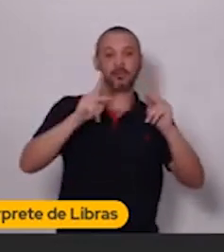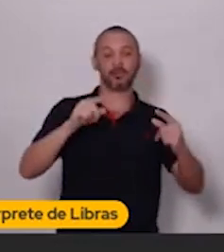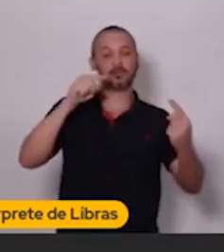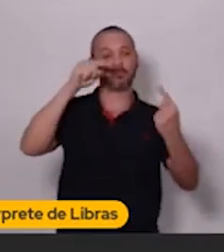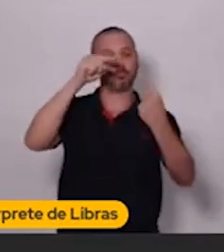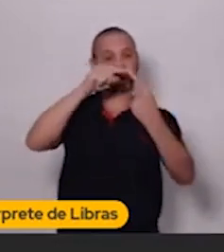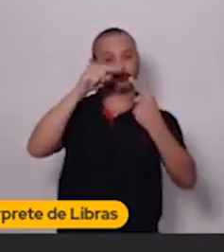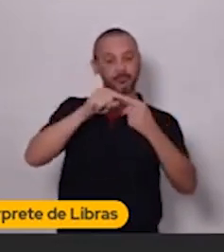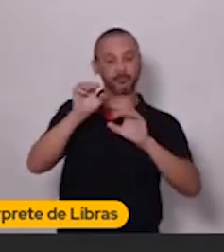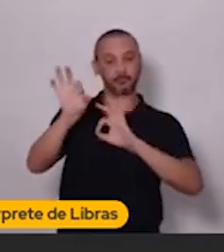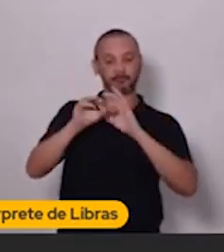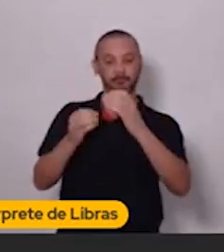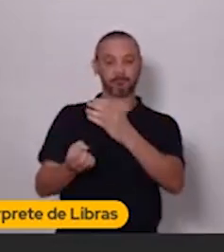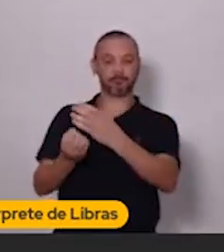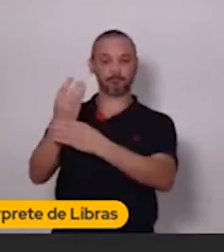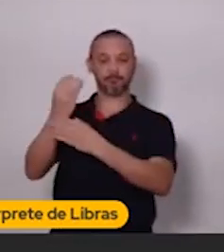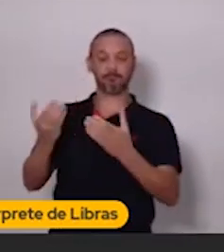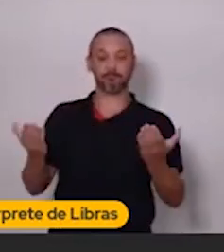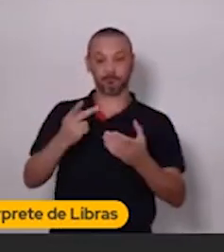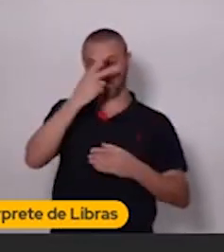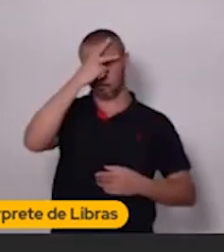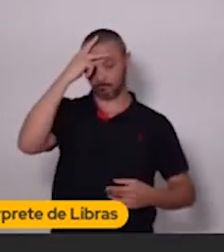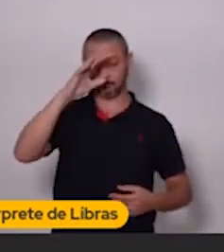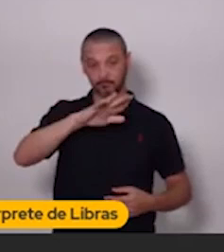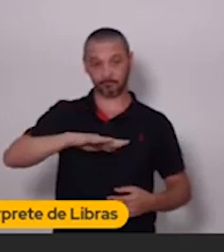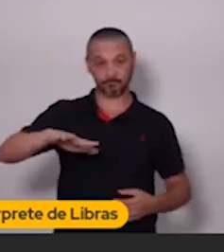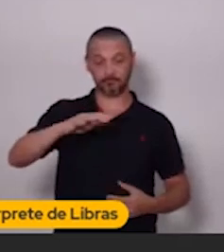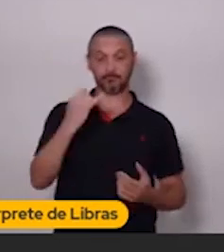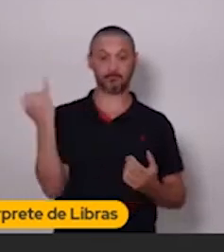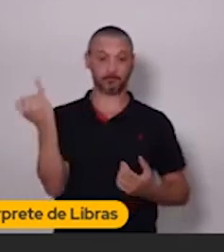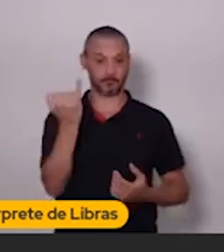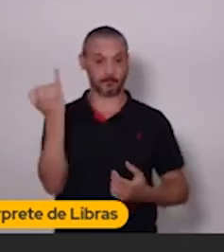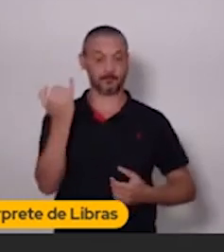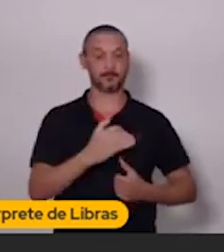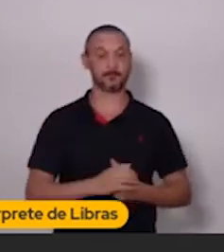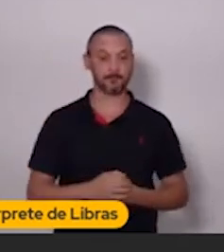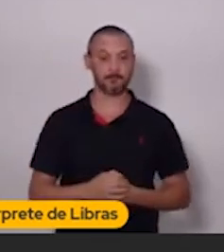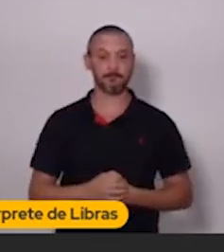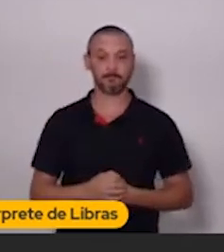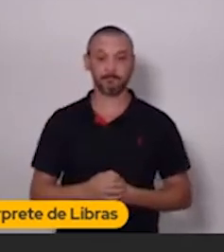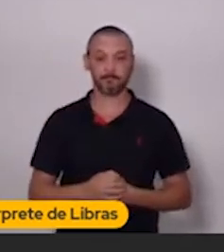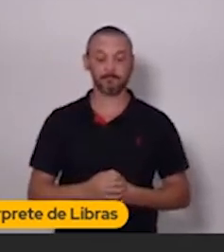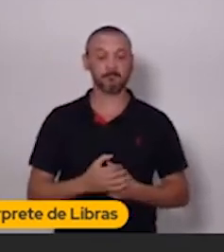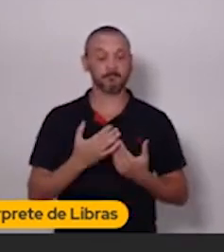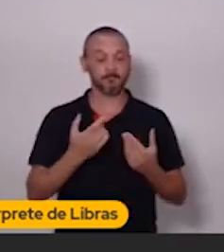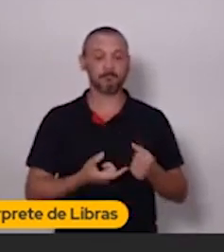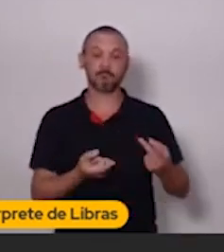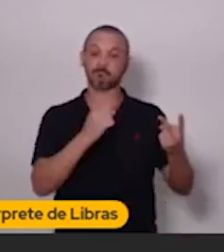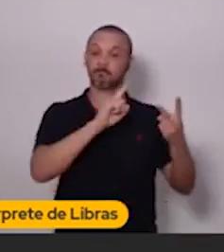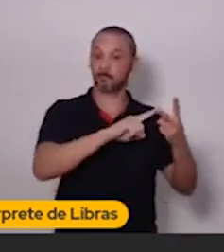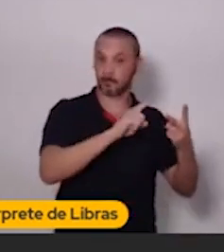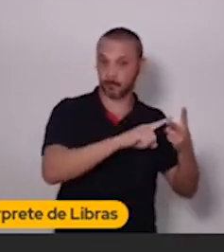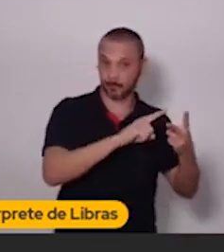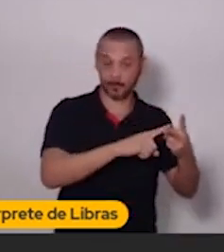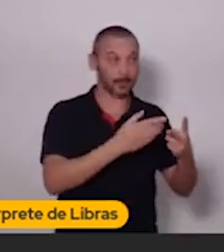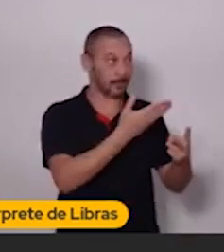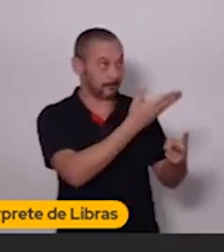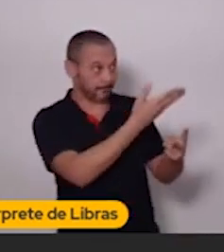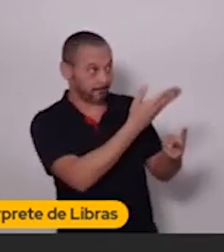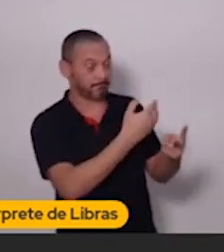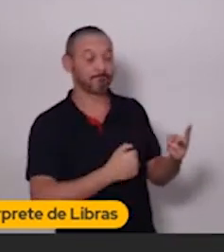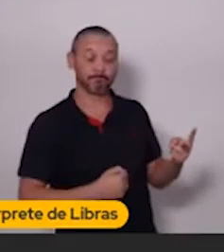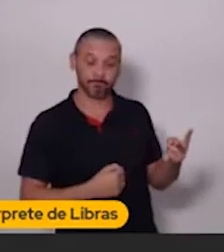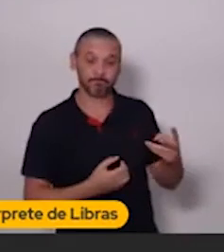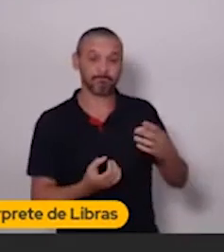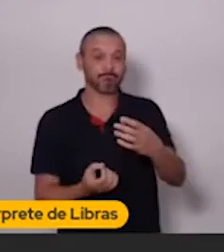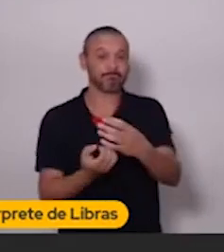realidade de muitos criadores hoje em dia. A gente vai falar mais disso também. E aí a gente passa para a segunda fase, que é a fase de